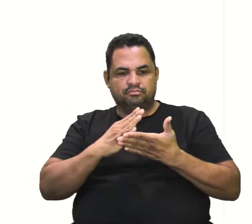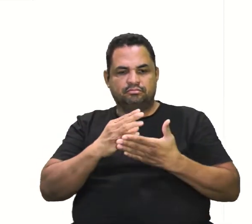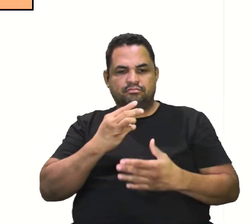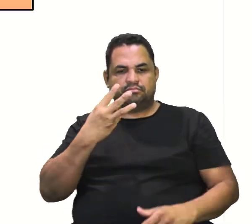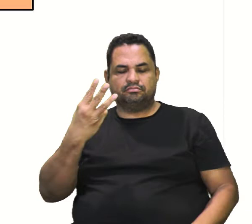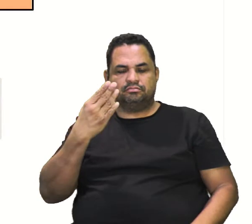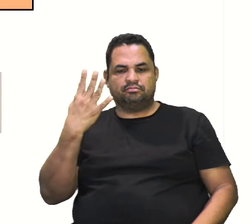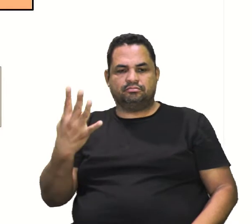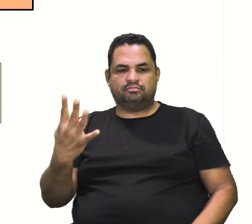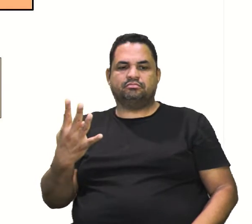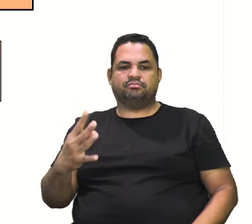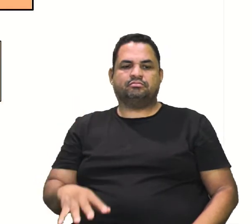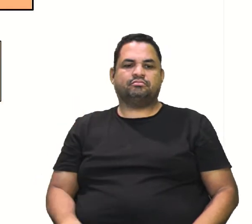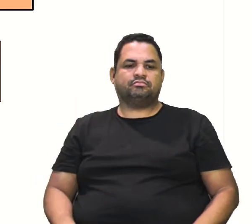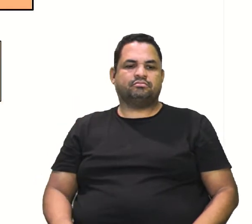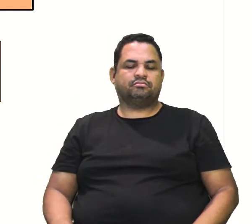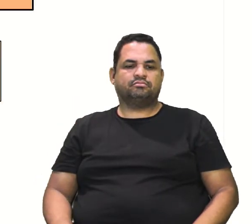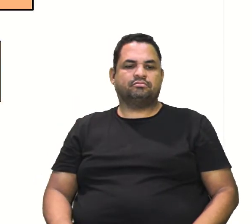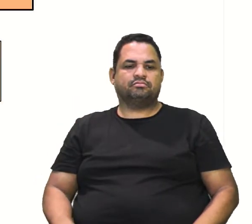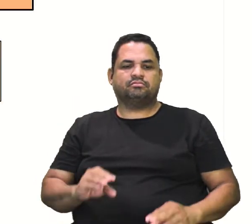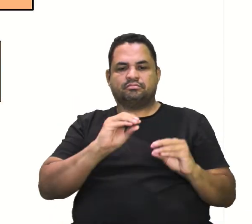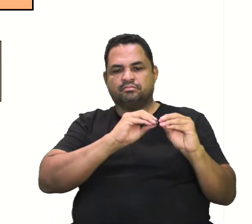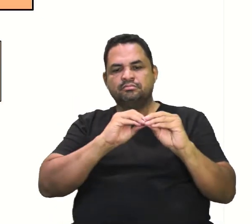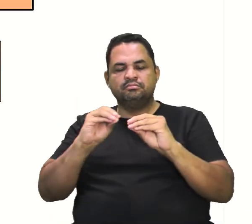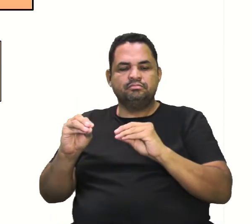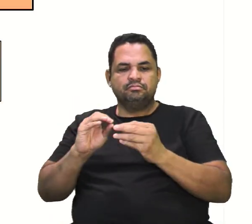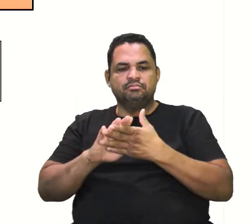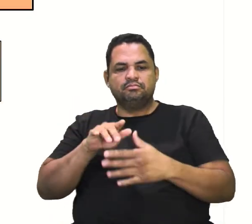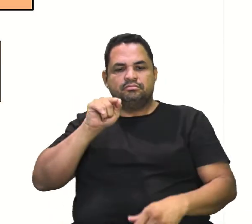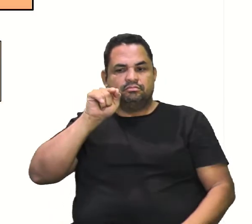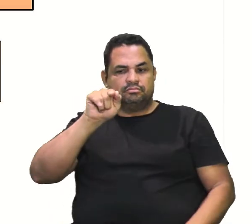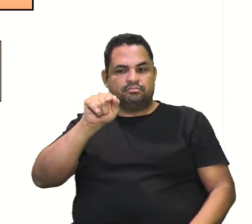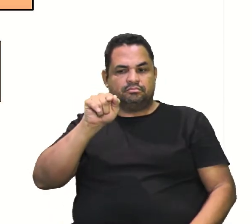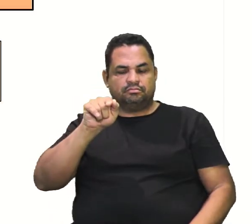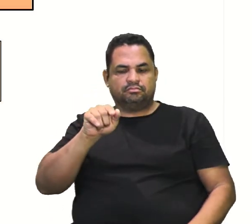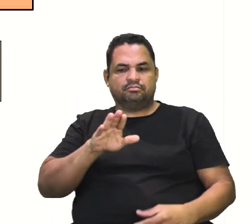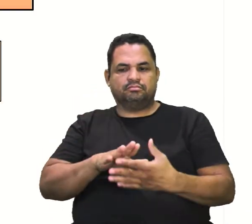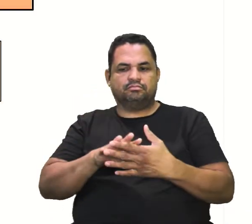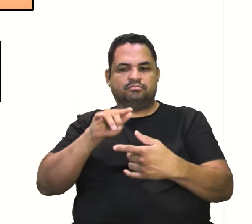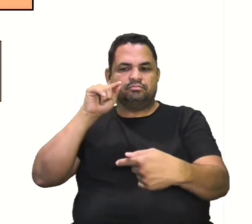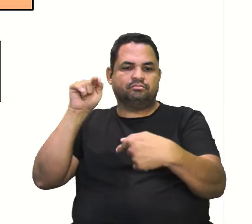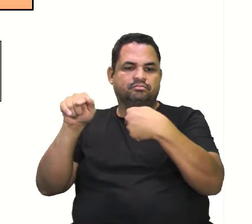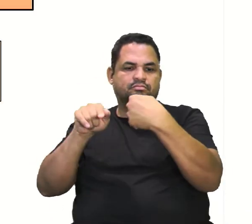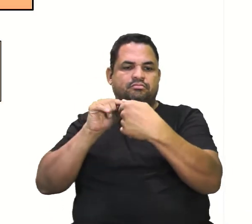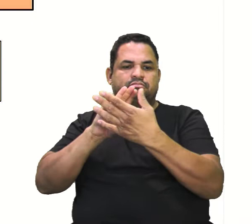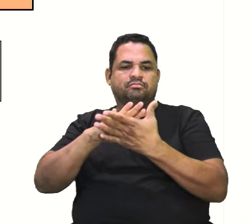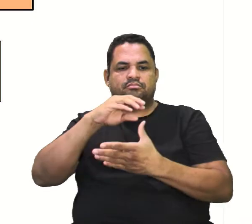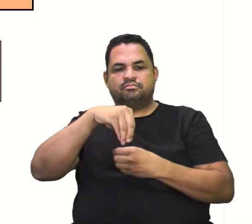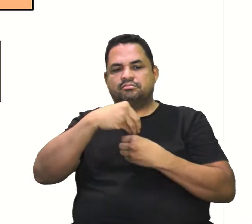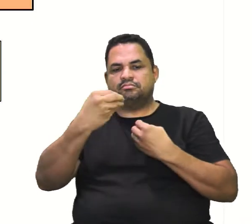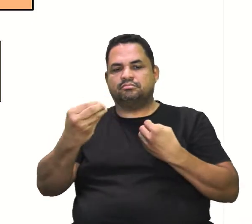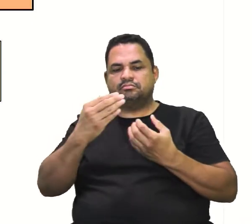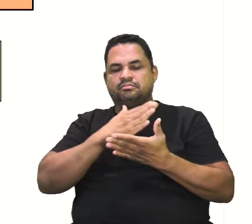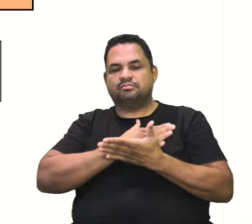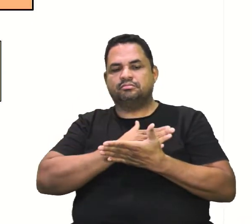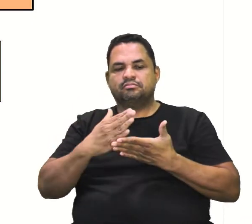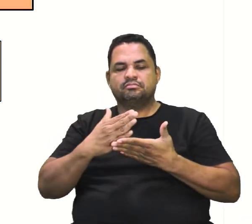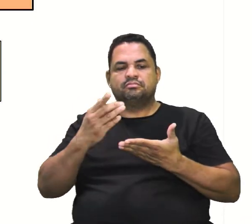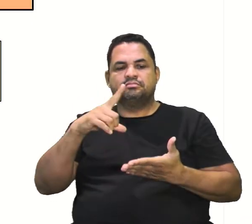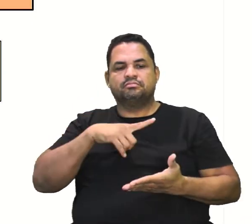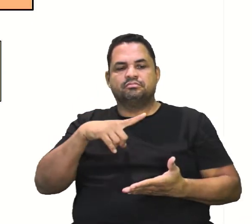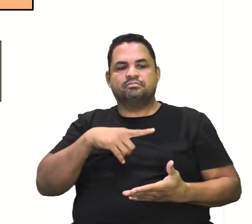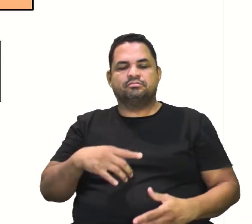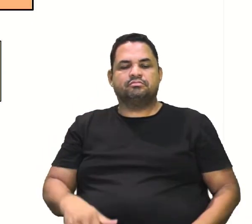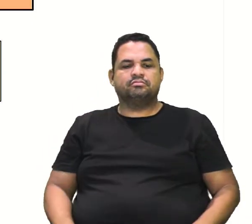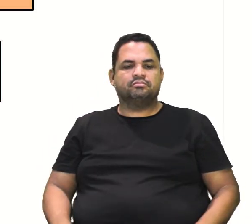Nesse terceiro e quarto caso, eles deslocou o nosso centro. O nosso centro está fora da origem. Mas, de toda forma,